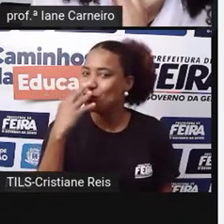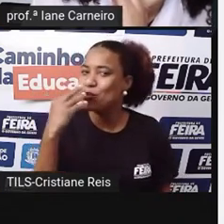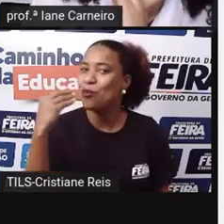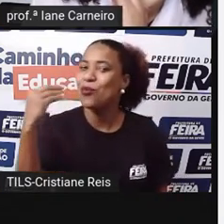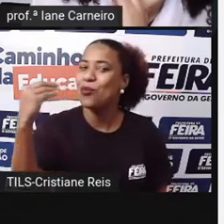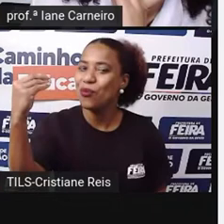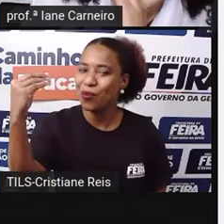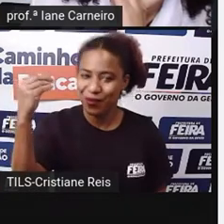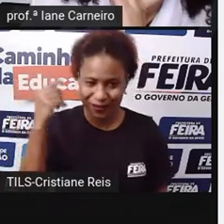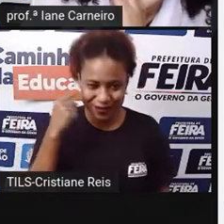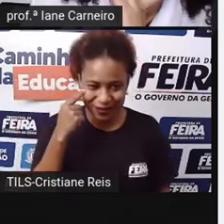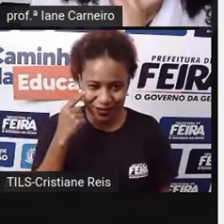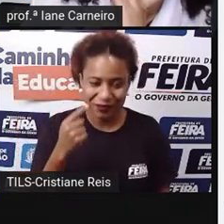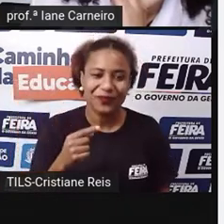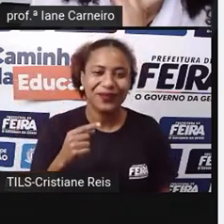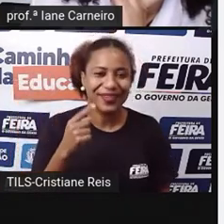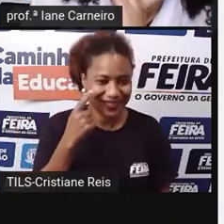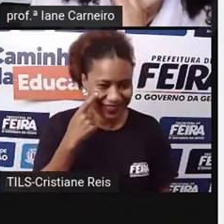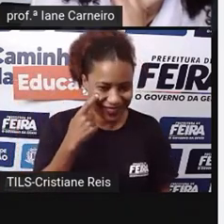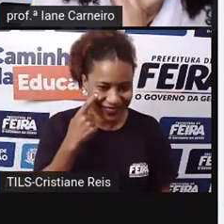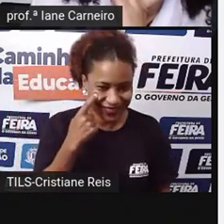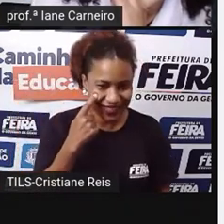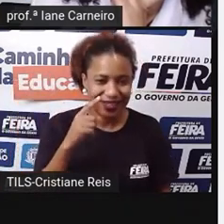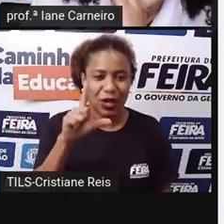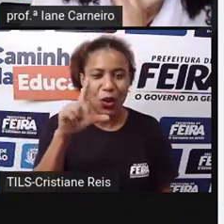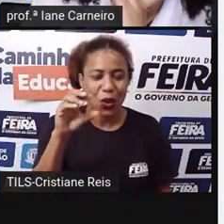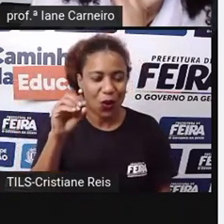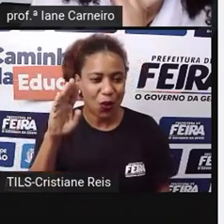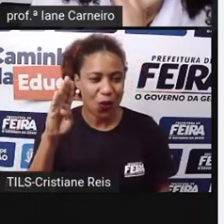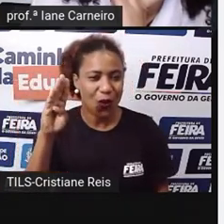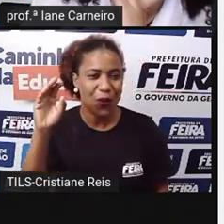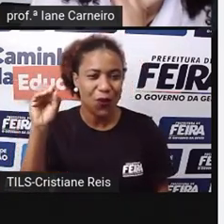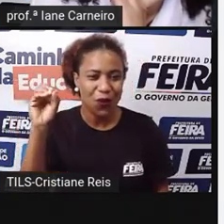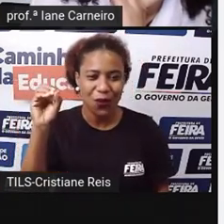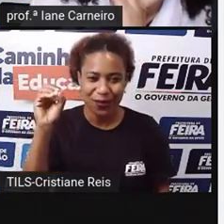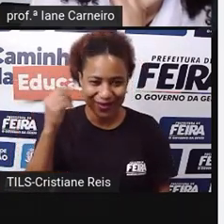novo. Lobo, ó.